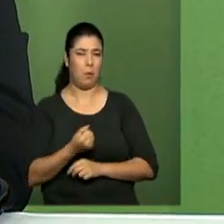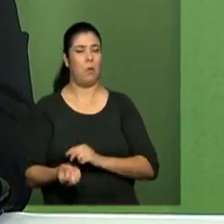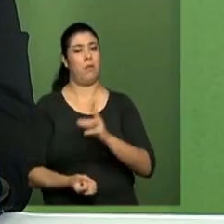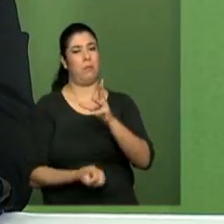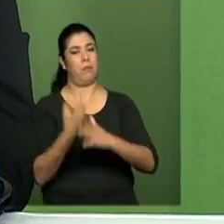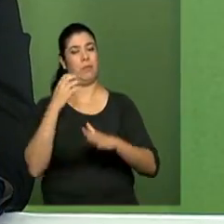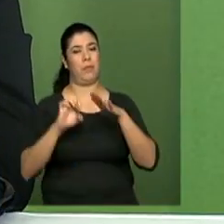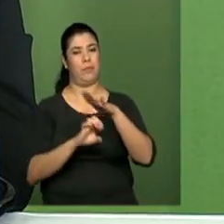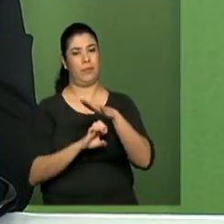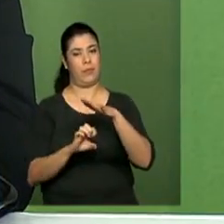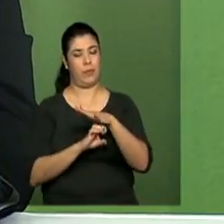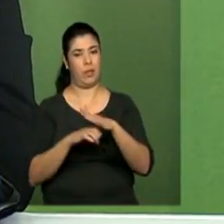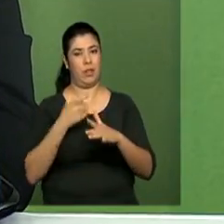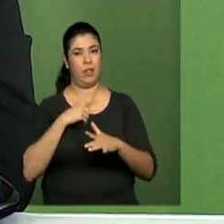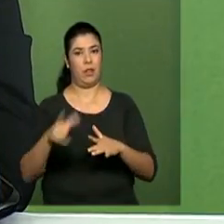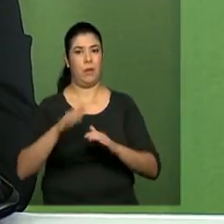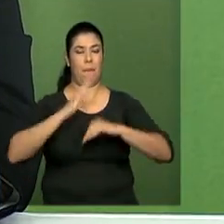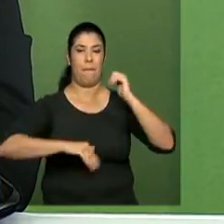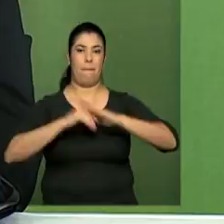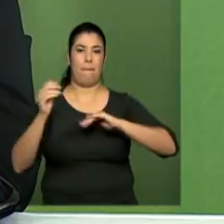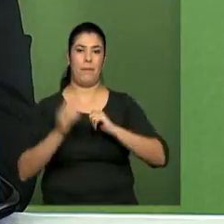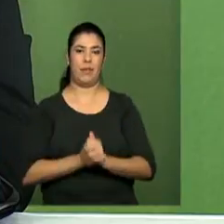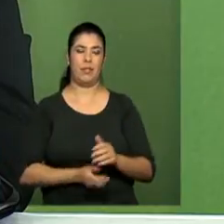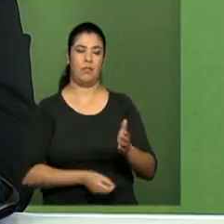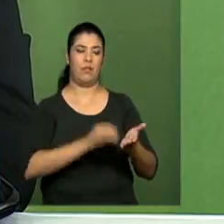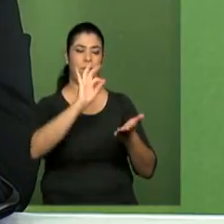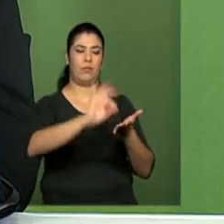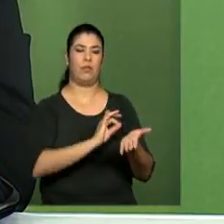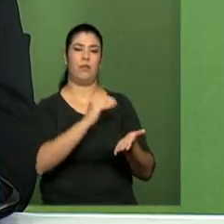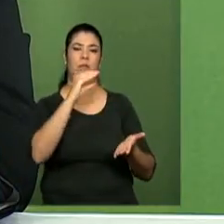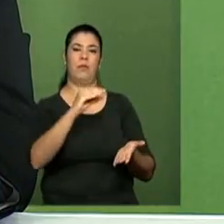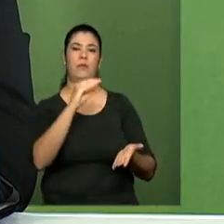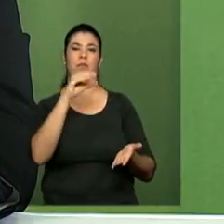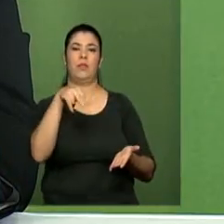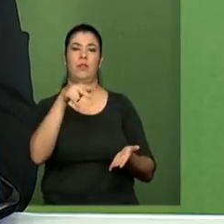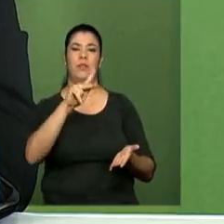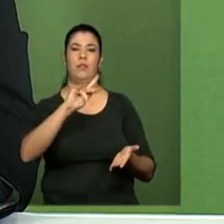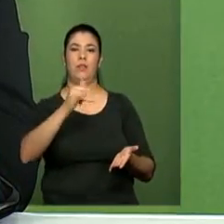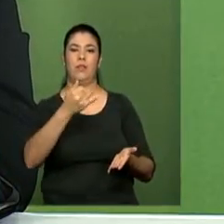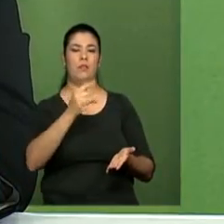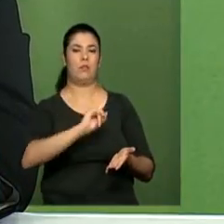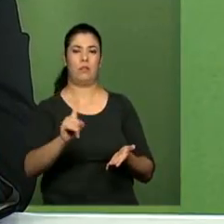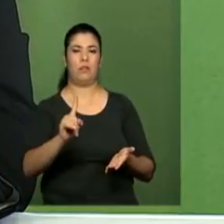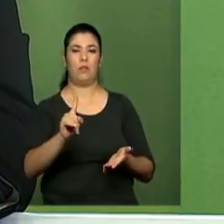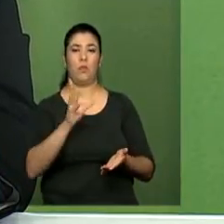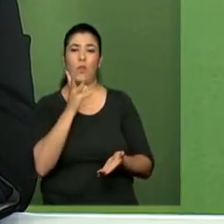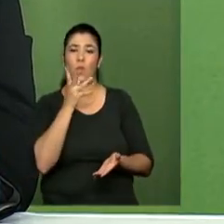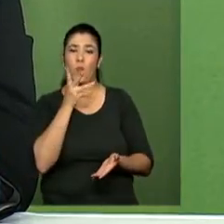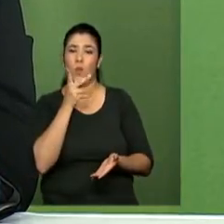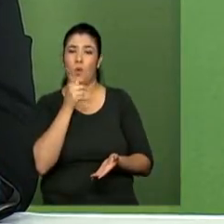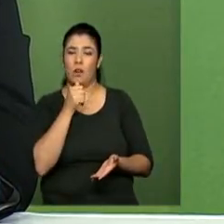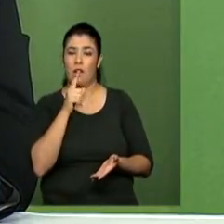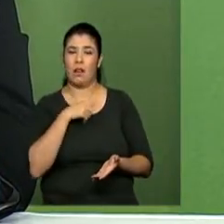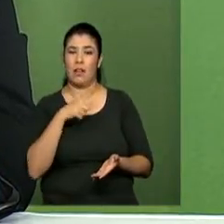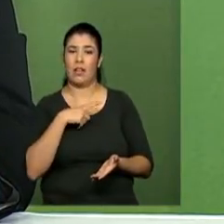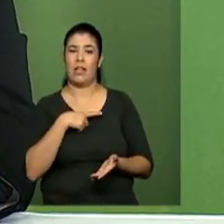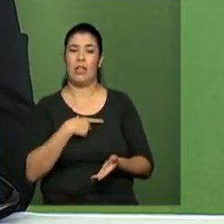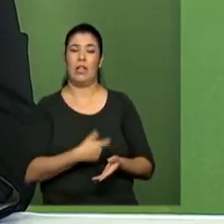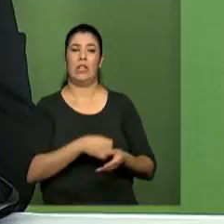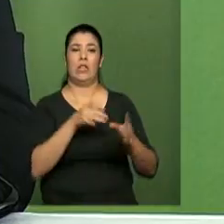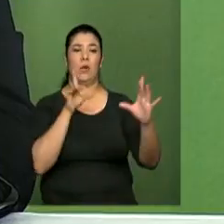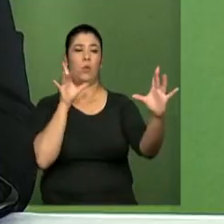não é o ato da abertura do cnpj é o ato da legalização através das